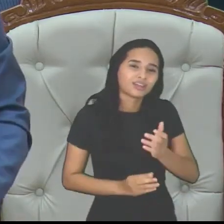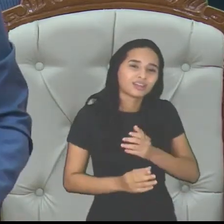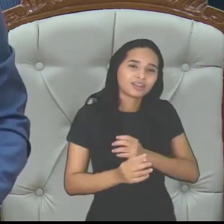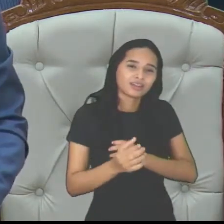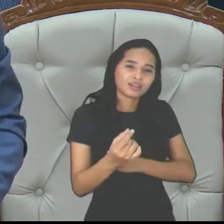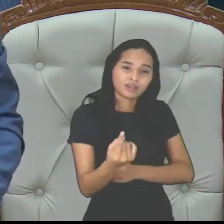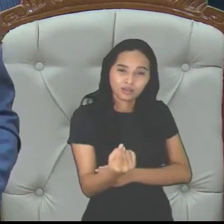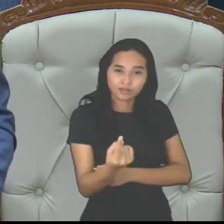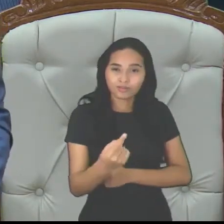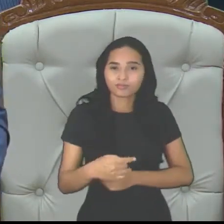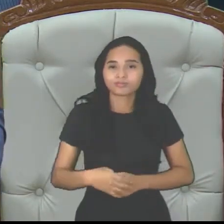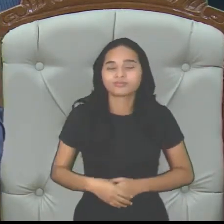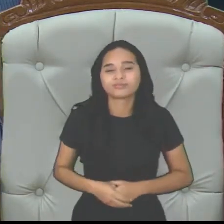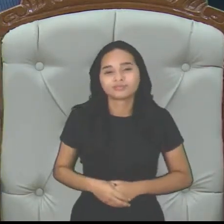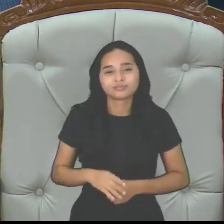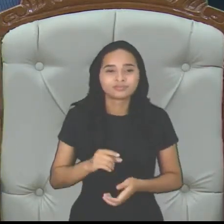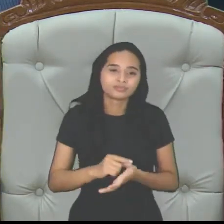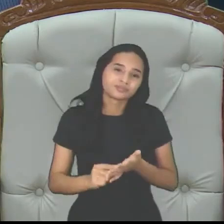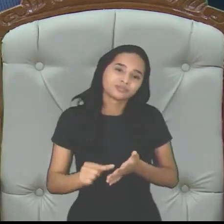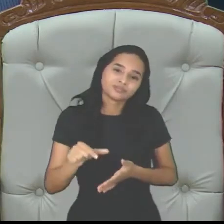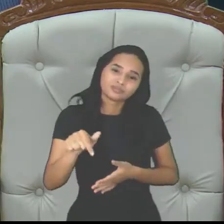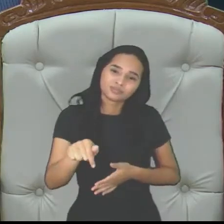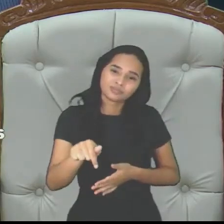1, versículo 7.